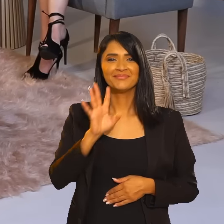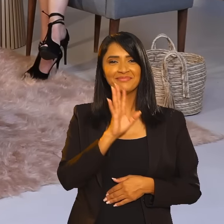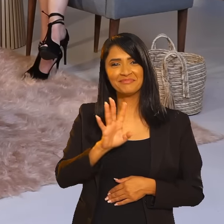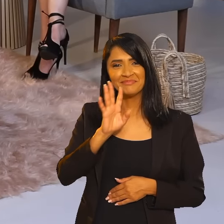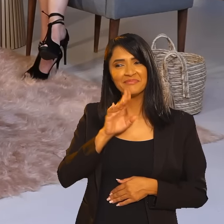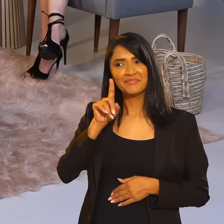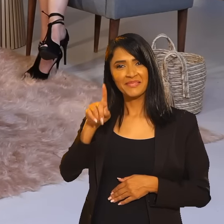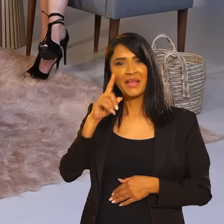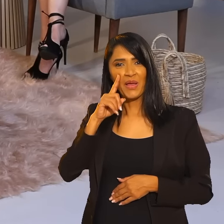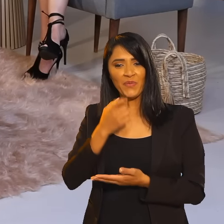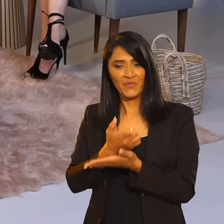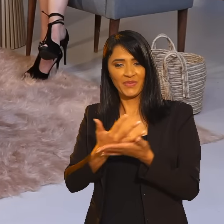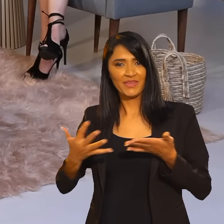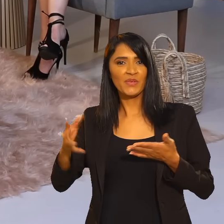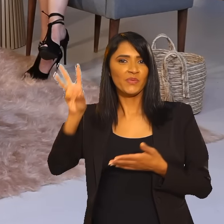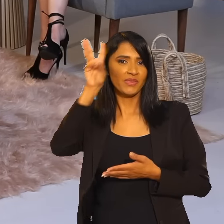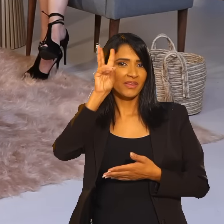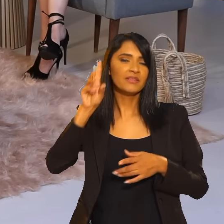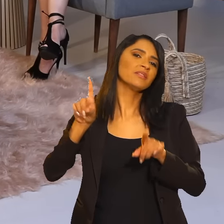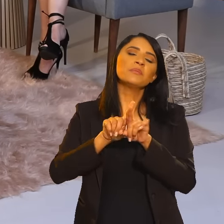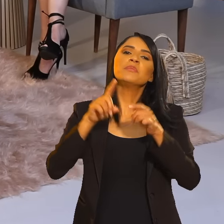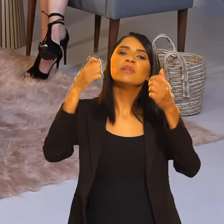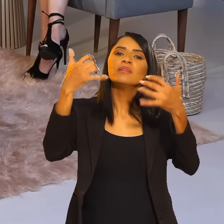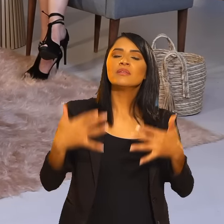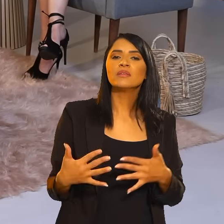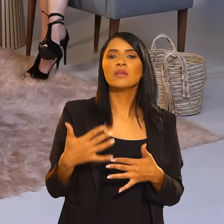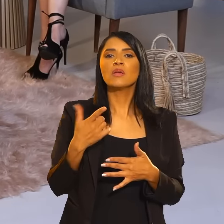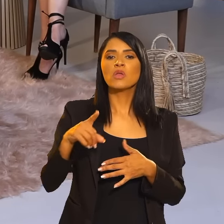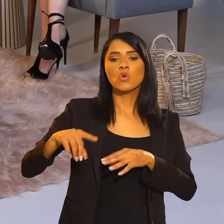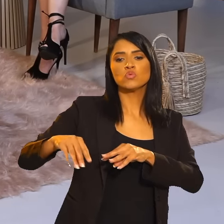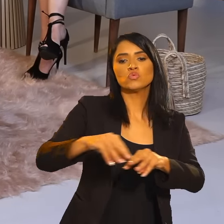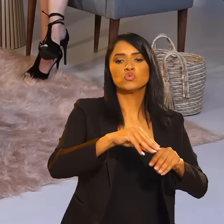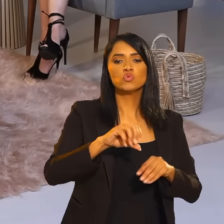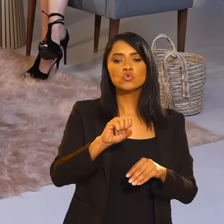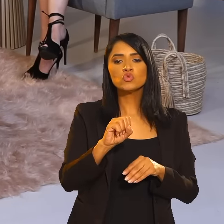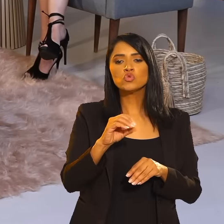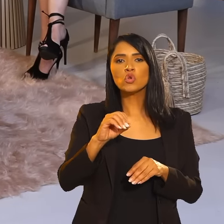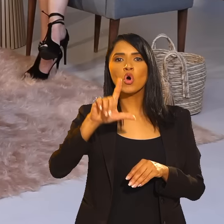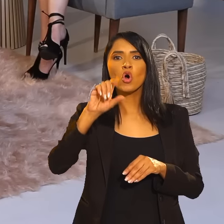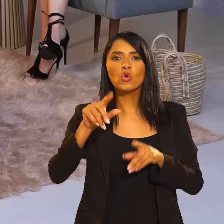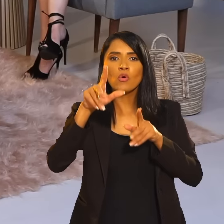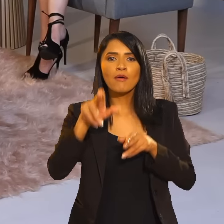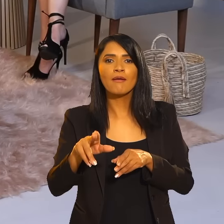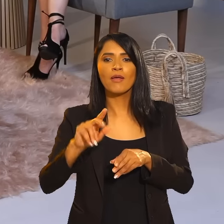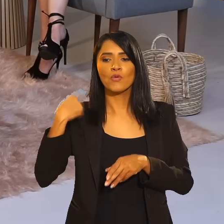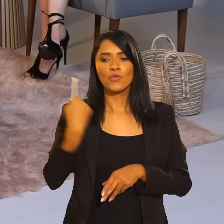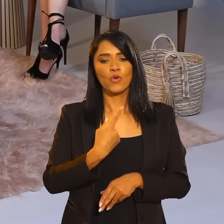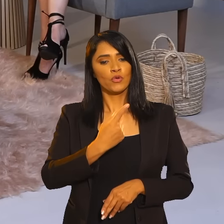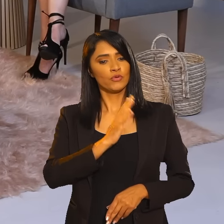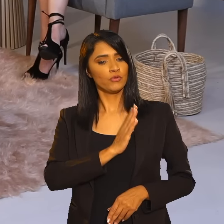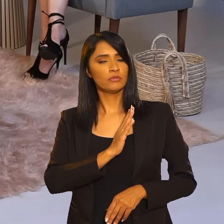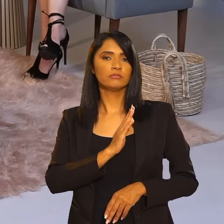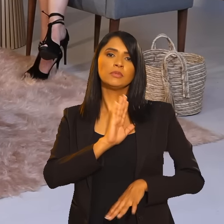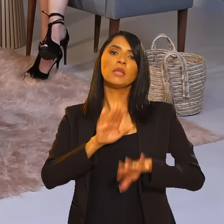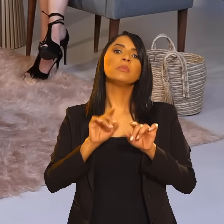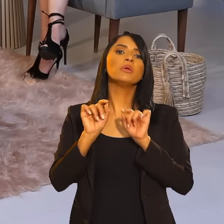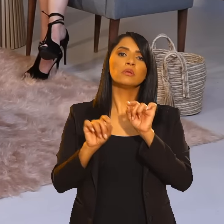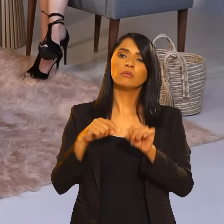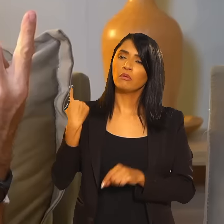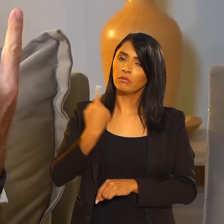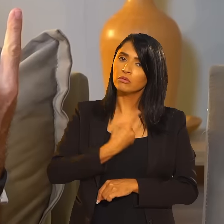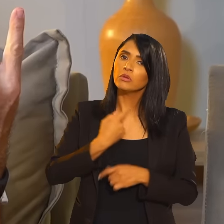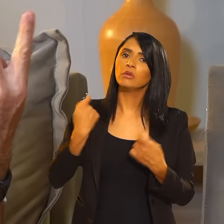legal, né, que na lição de terça termina dizendo que o solo é o nosso coração e depende de quem? Depende da